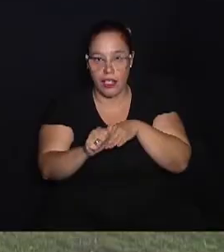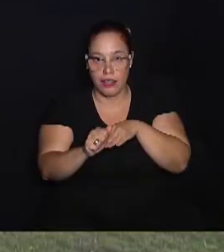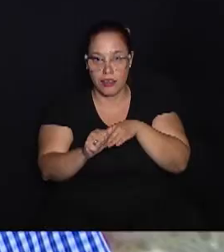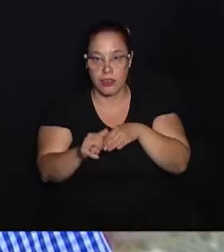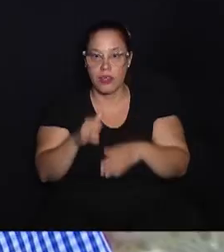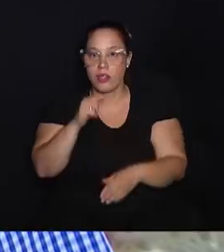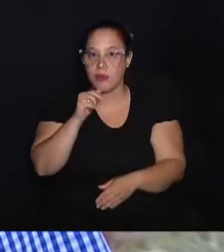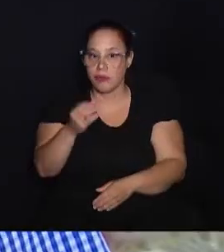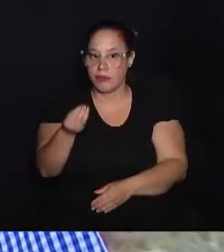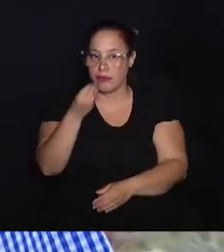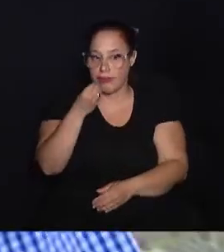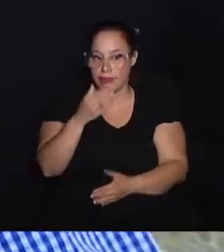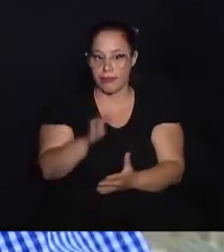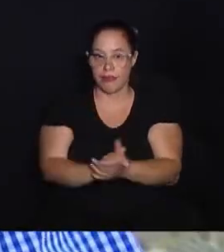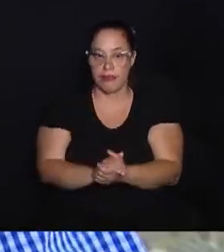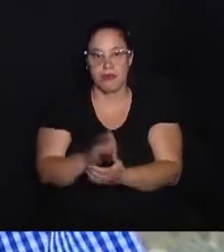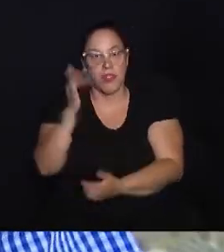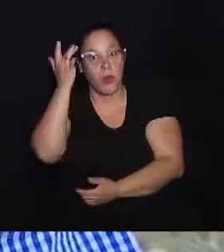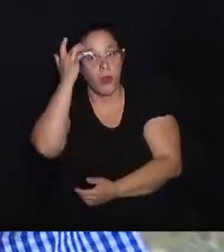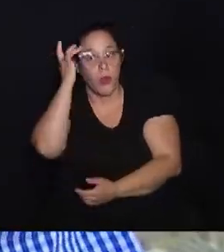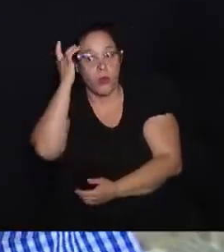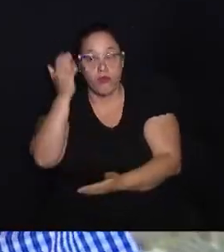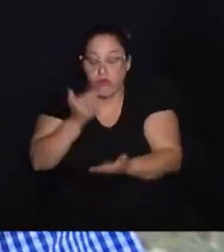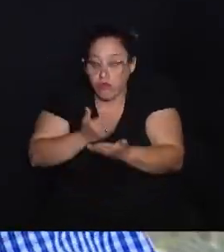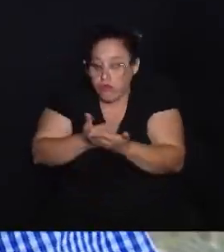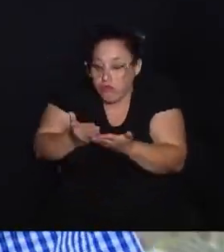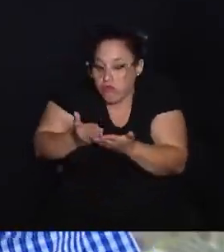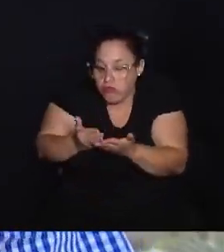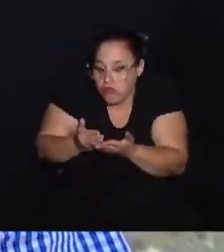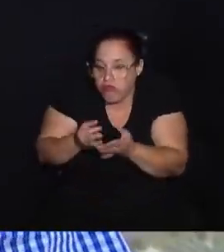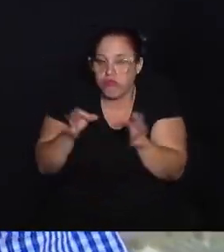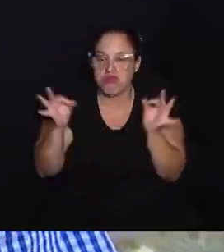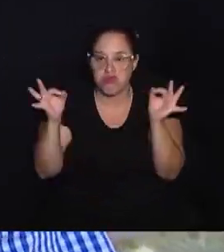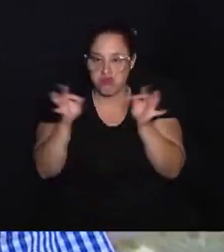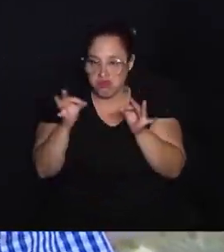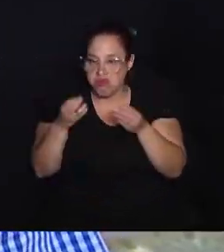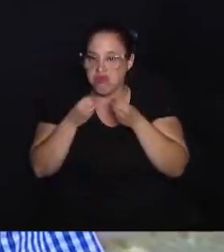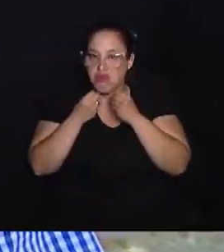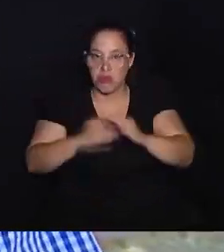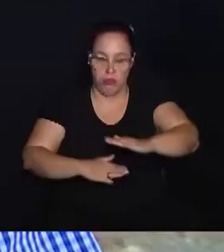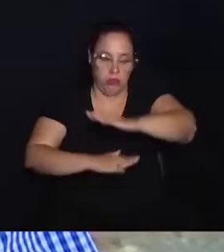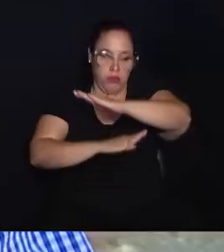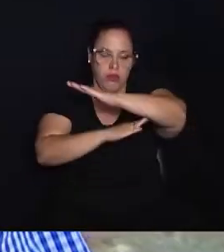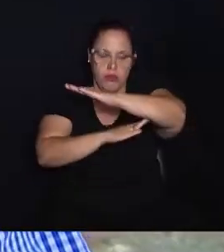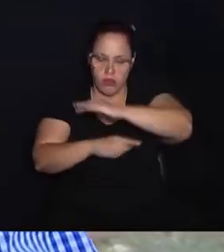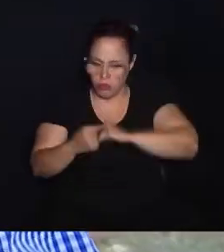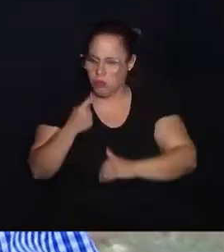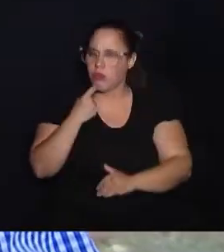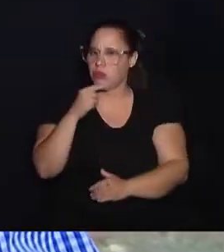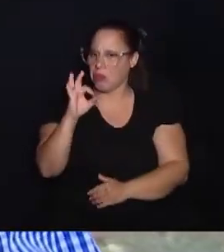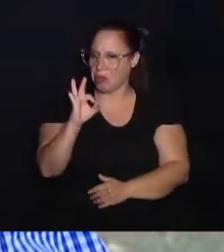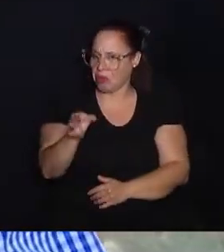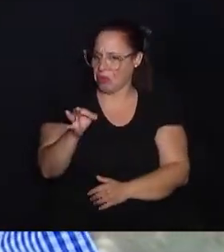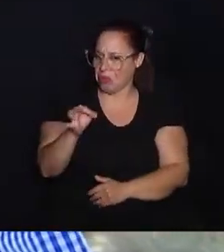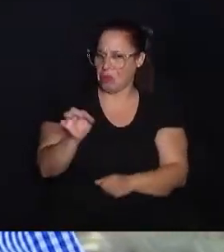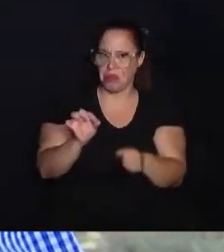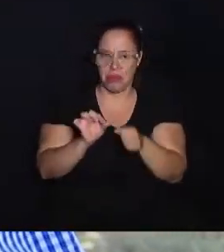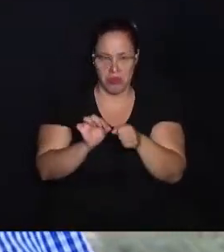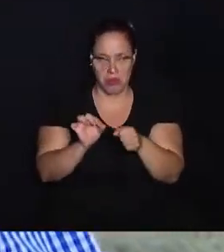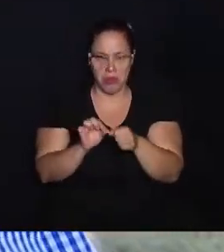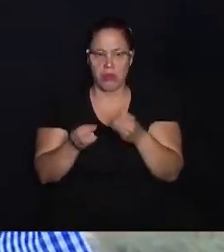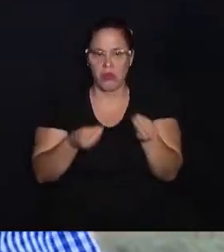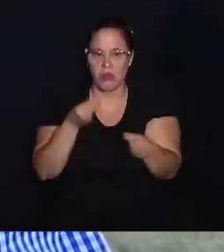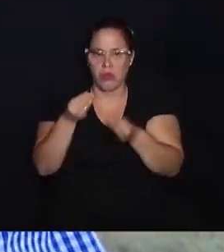escorregador tanque de areia e bebedouro eu acho que foi uma iniciativa muito boa da Câmara